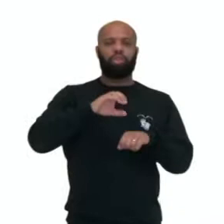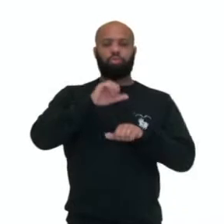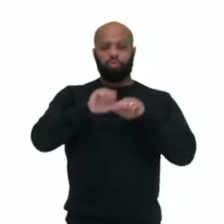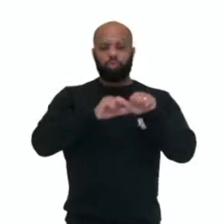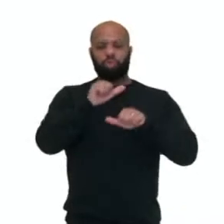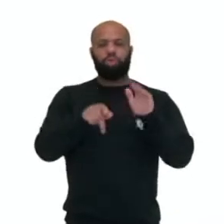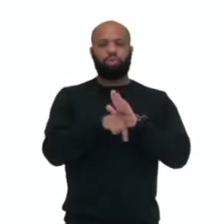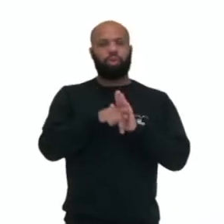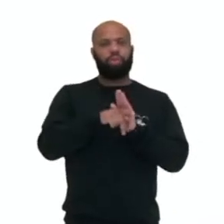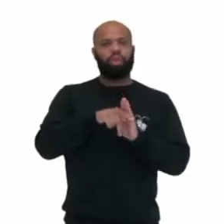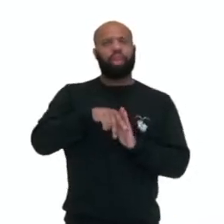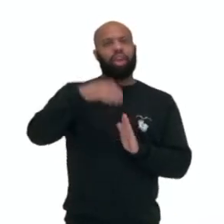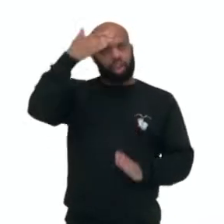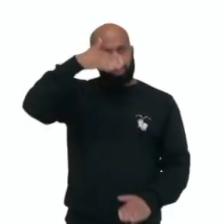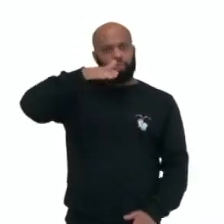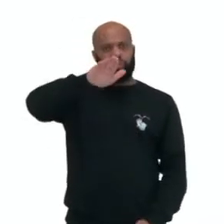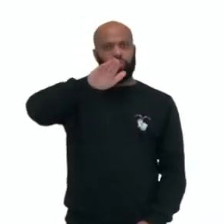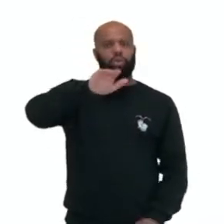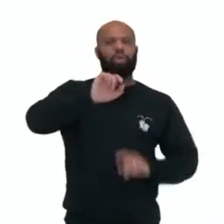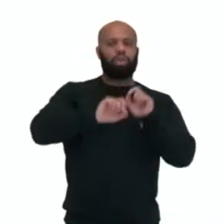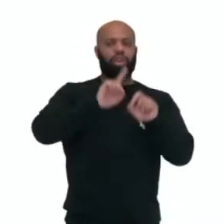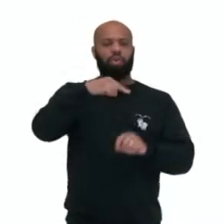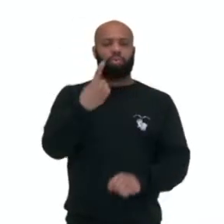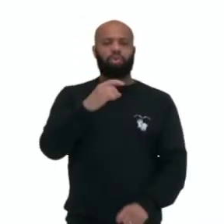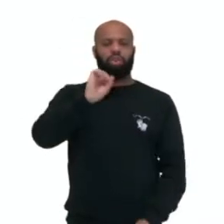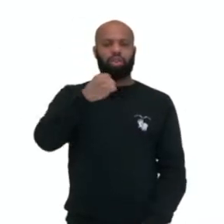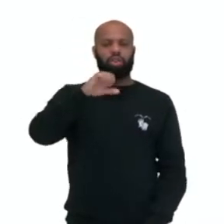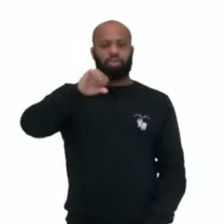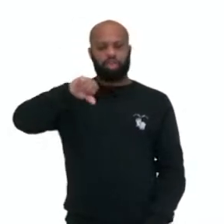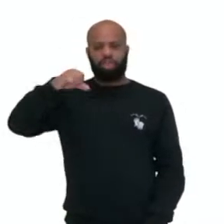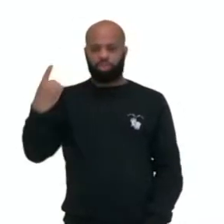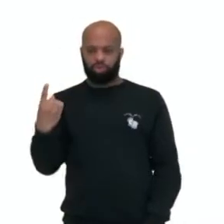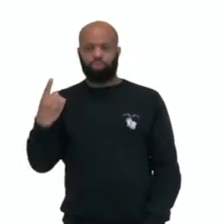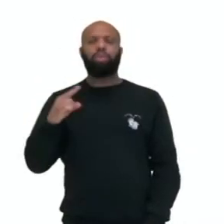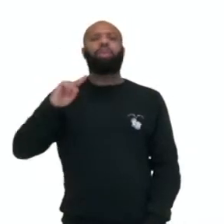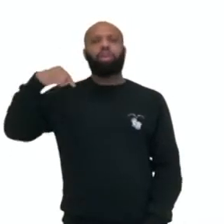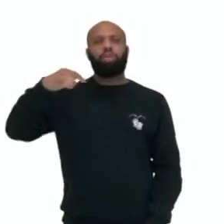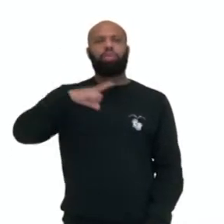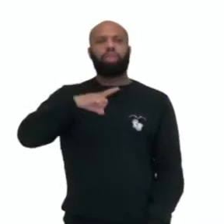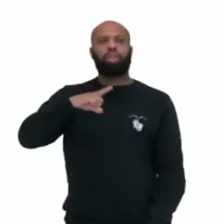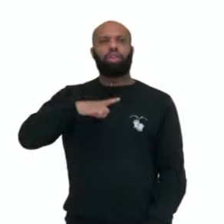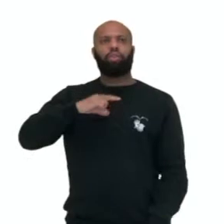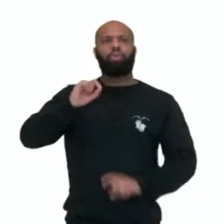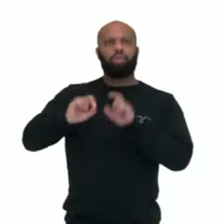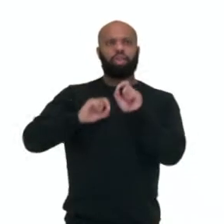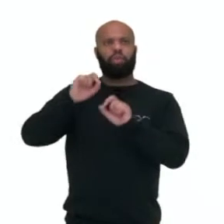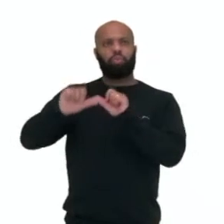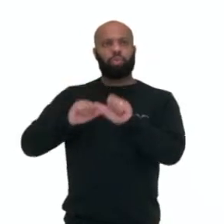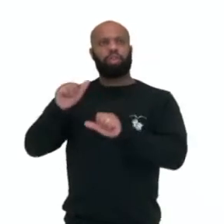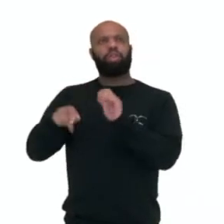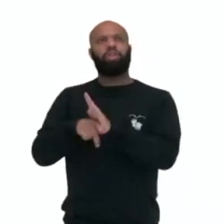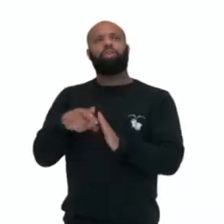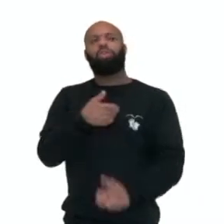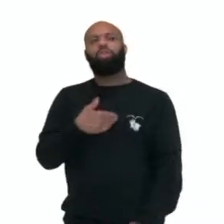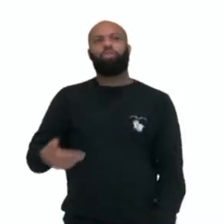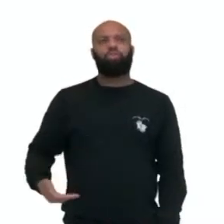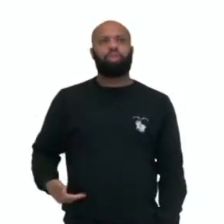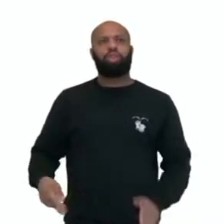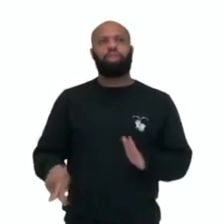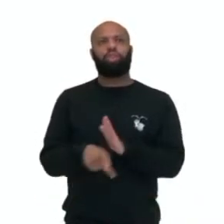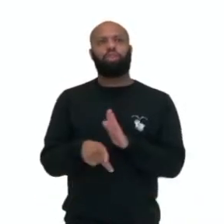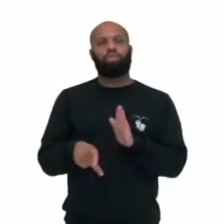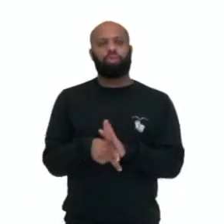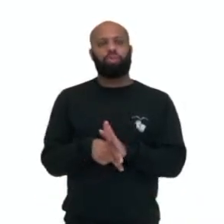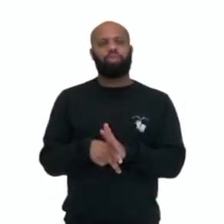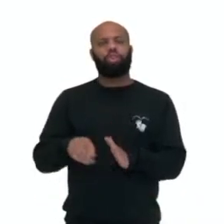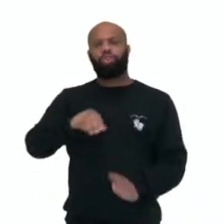para a República, em 1891. Depois, ainda você teve a mudança do governo de Getúlio